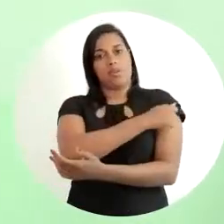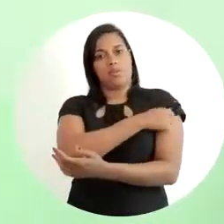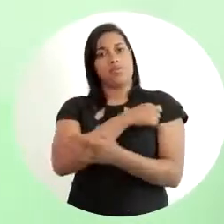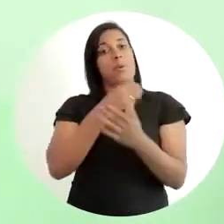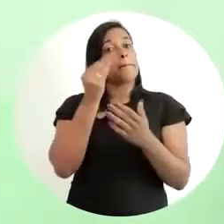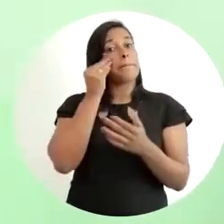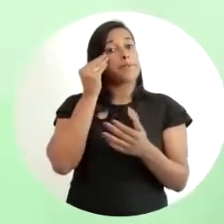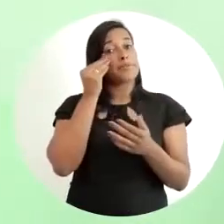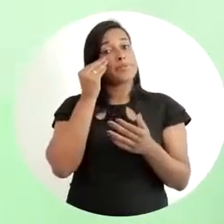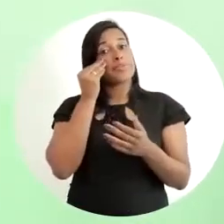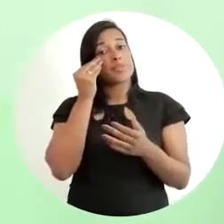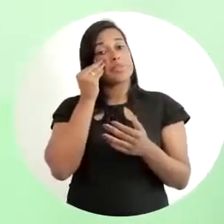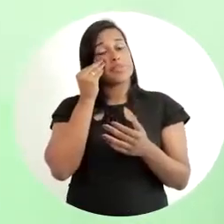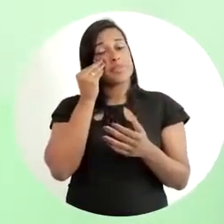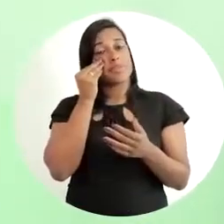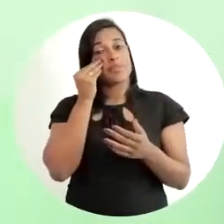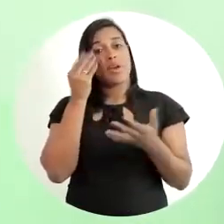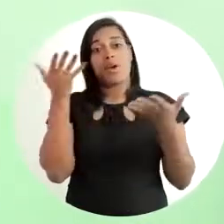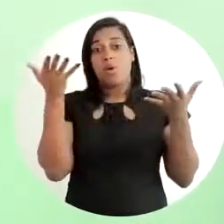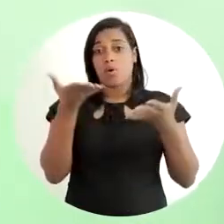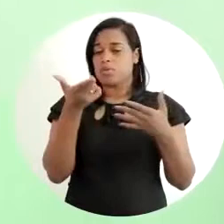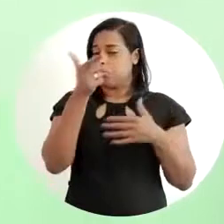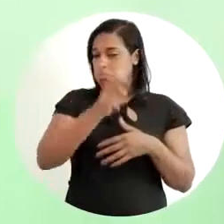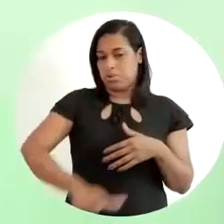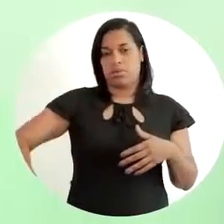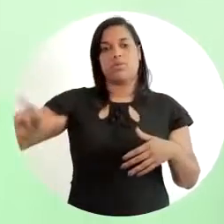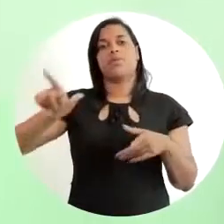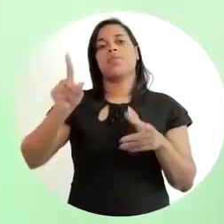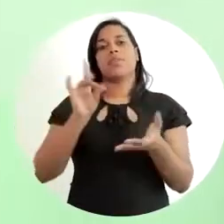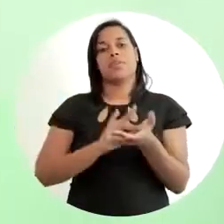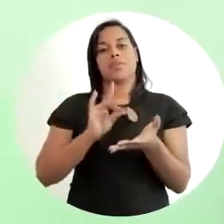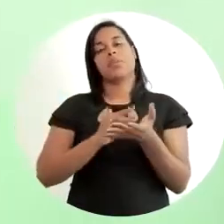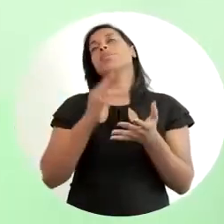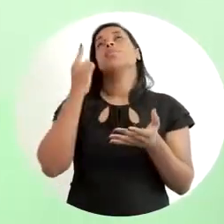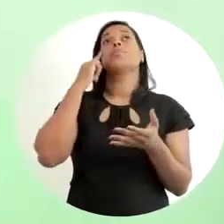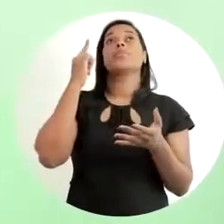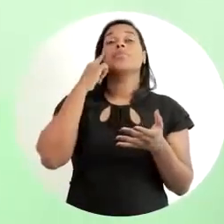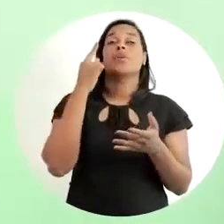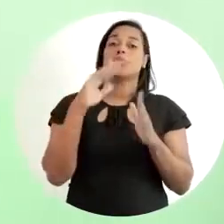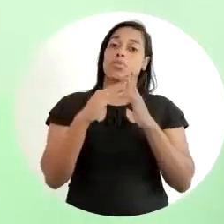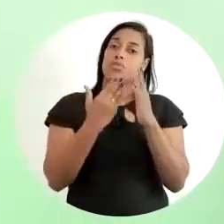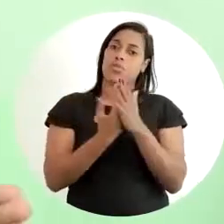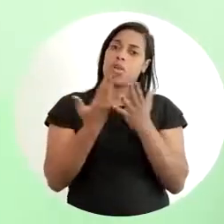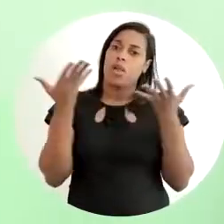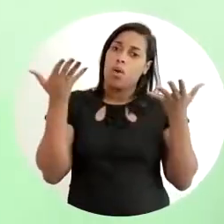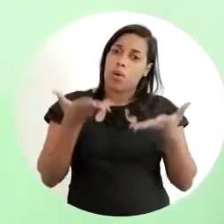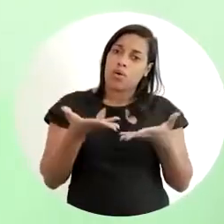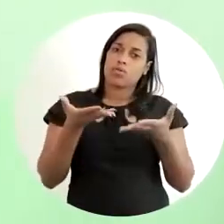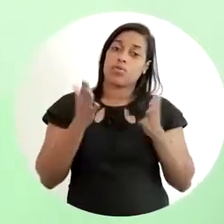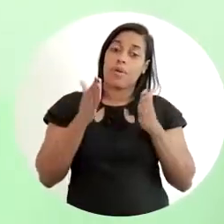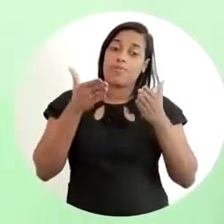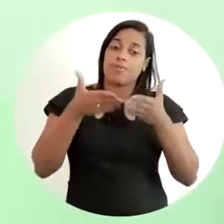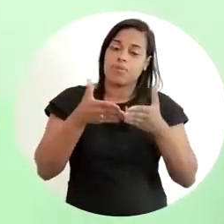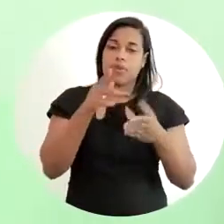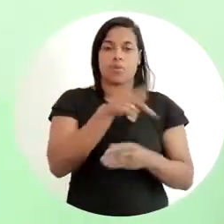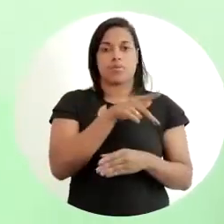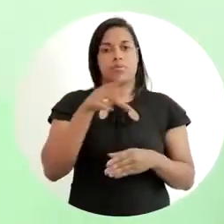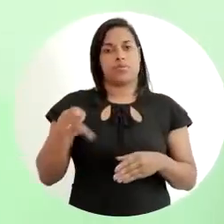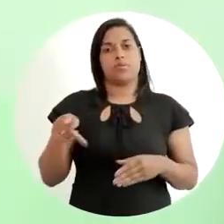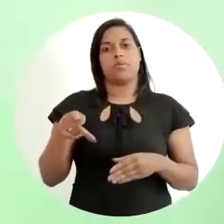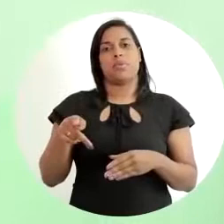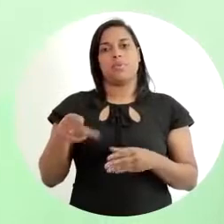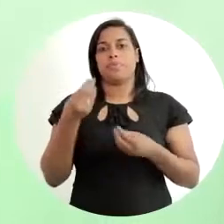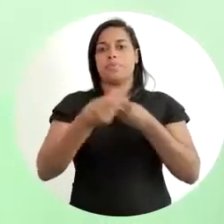estudante. É uma perspectiva extremamente renovadora, se pensarmos que a escola tradicional, o foco estava